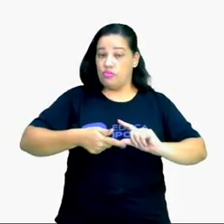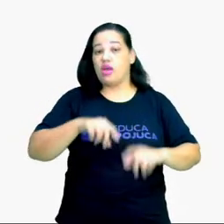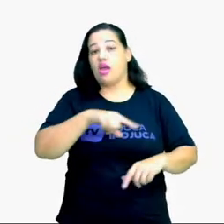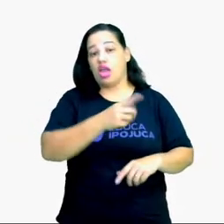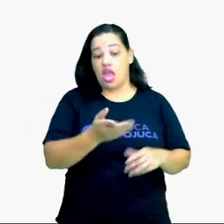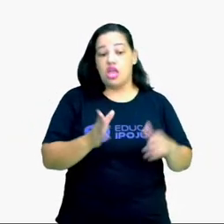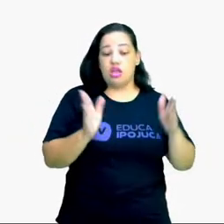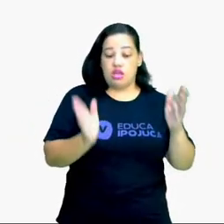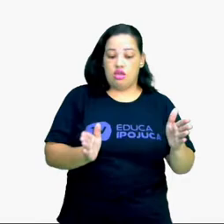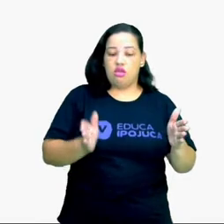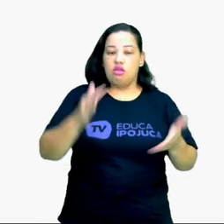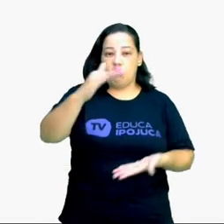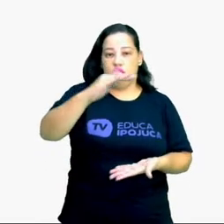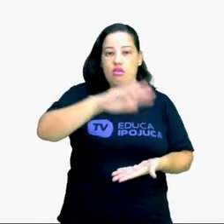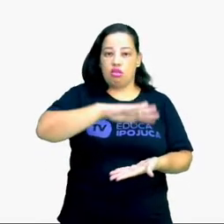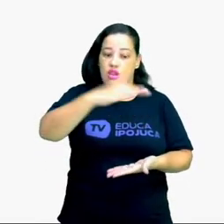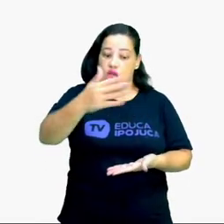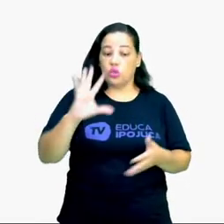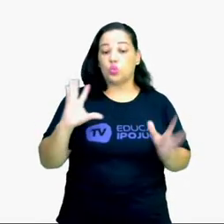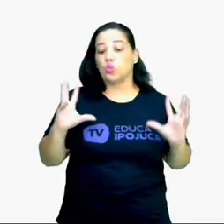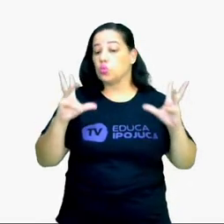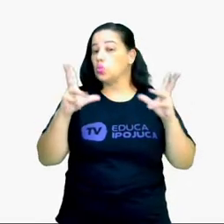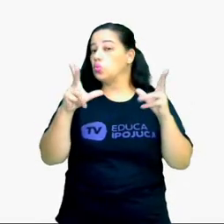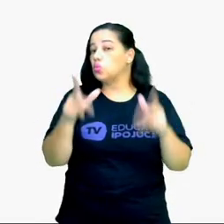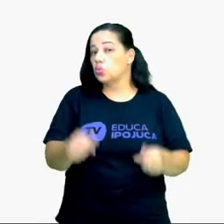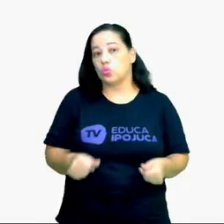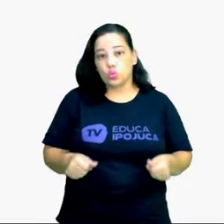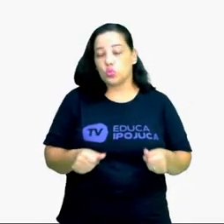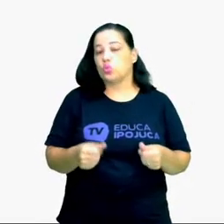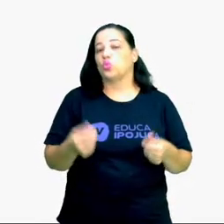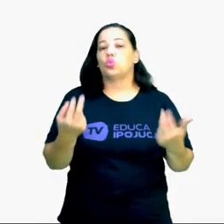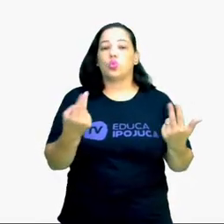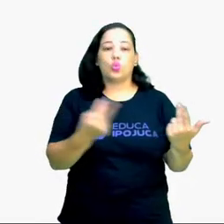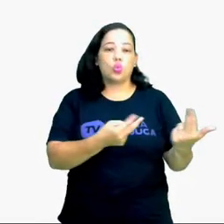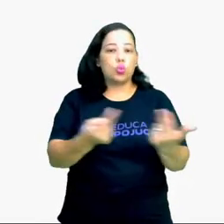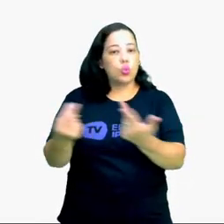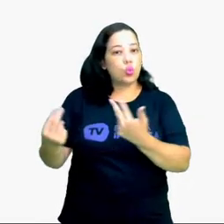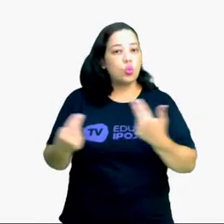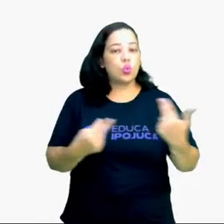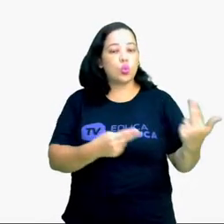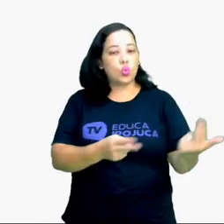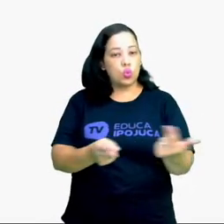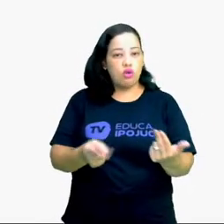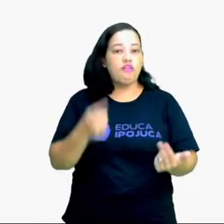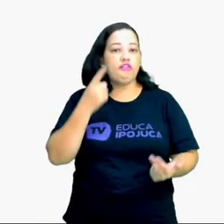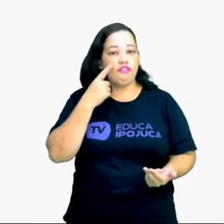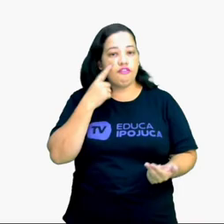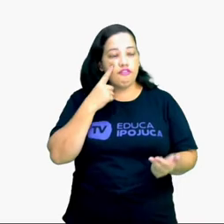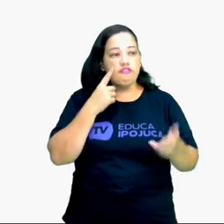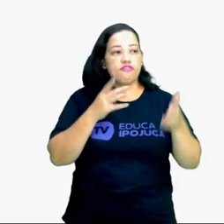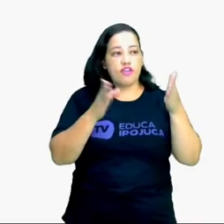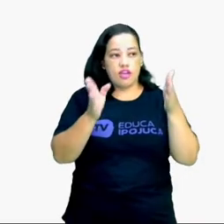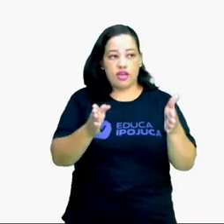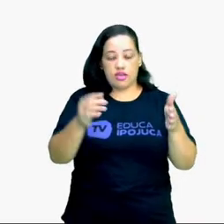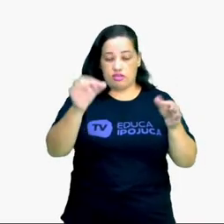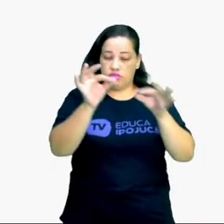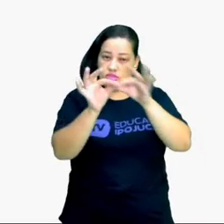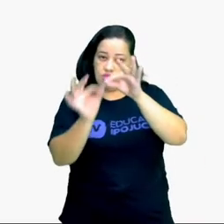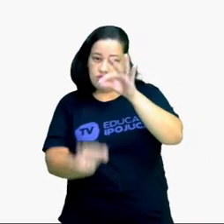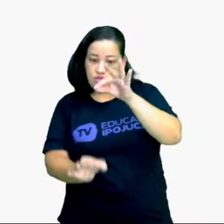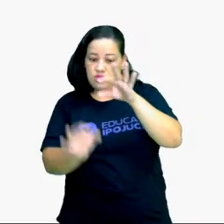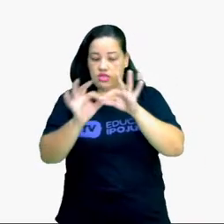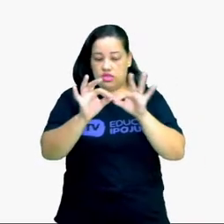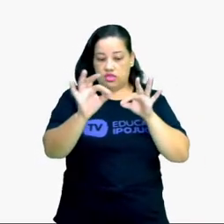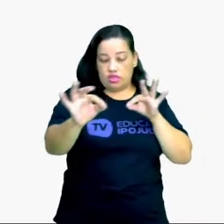os lados de mesma medida. Chamamos de aresta. Note que cada aresta mede 5